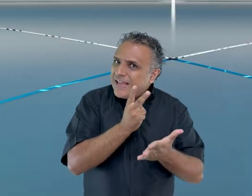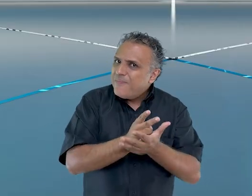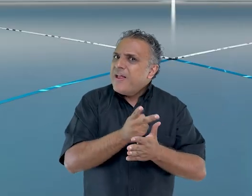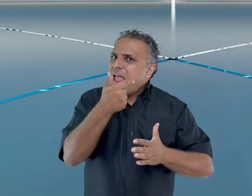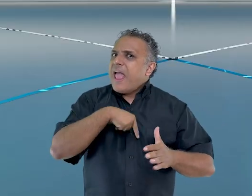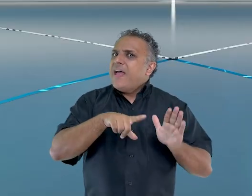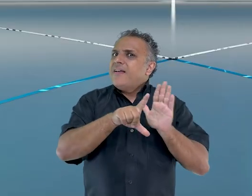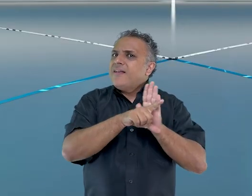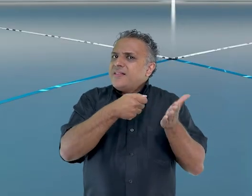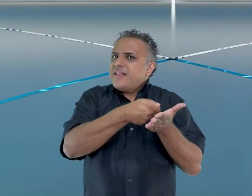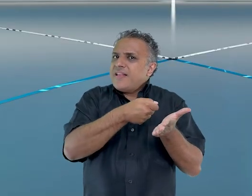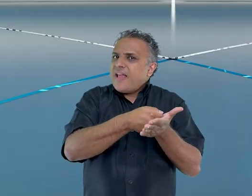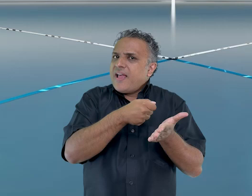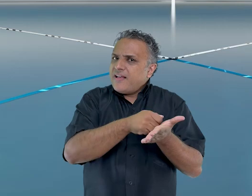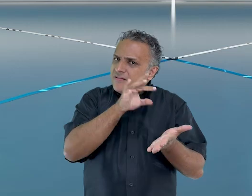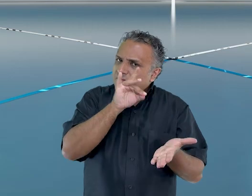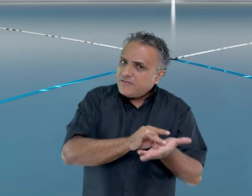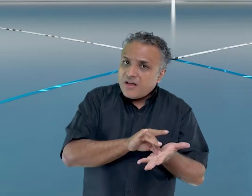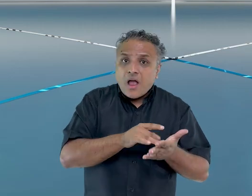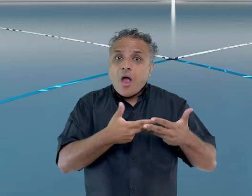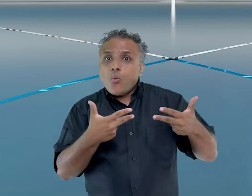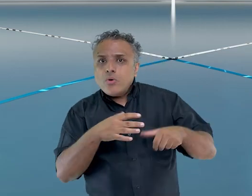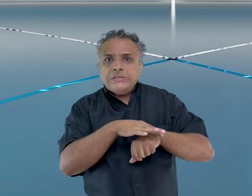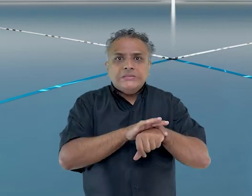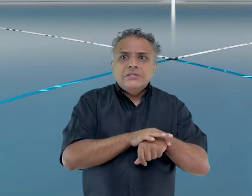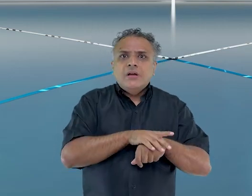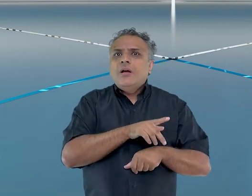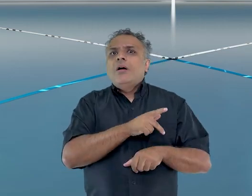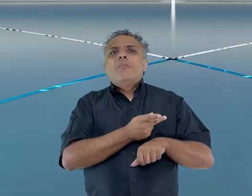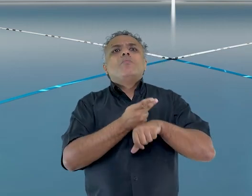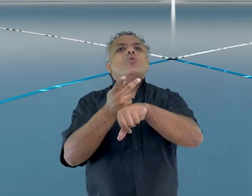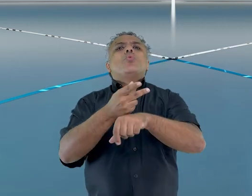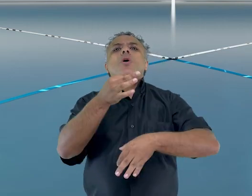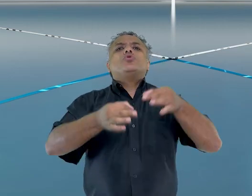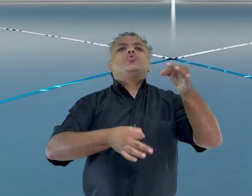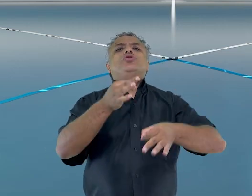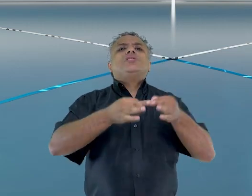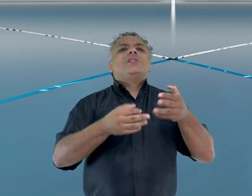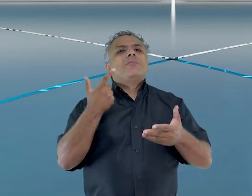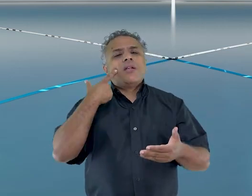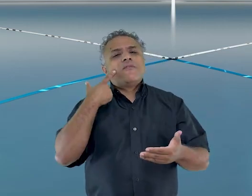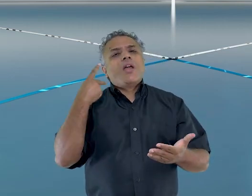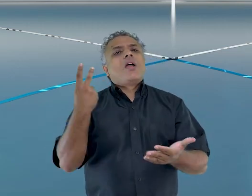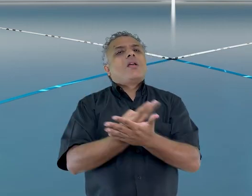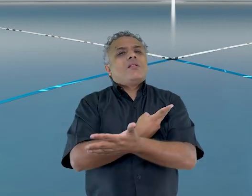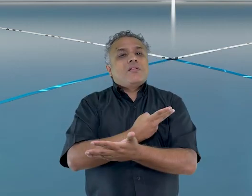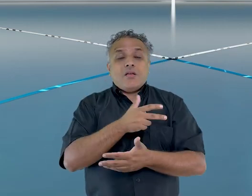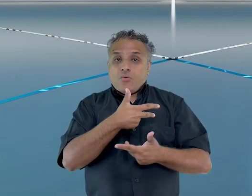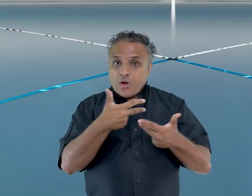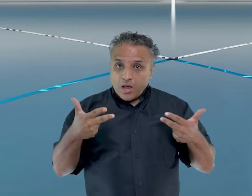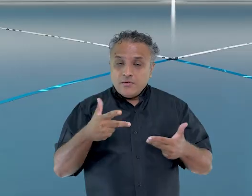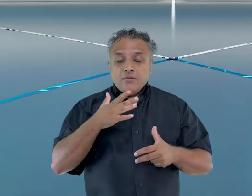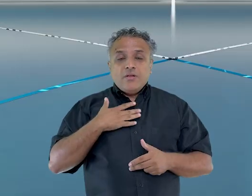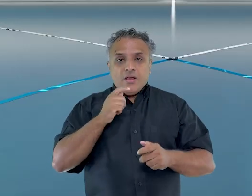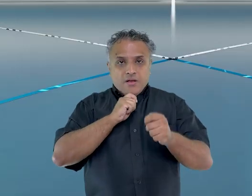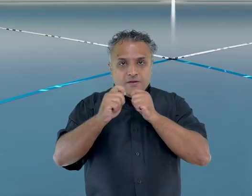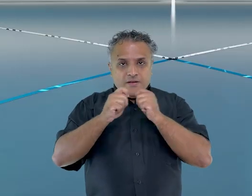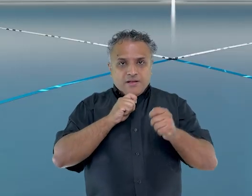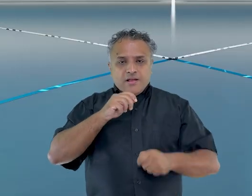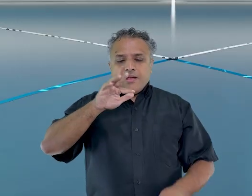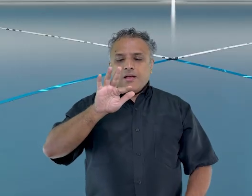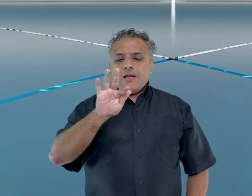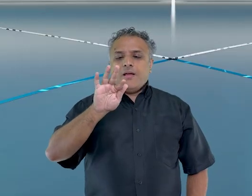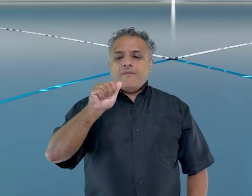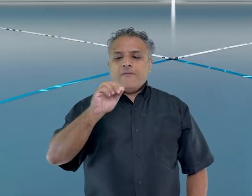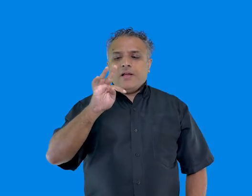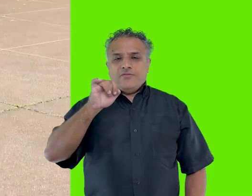exigência é válida e alguns segurados procuram a justiça para resolver a questão, como no caso que a repórter Fátima Uchoa